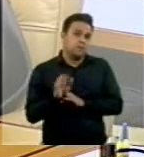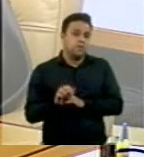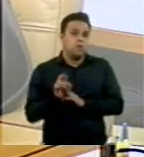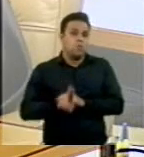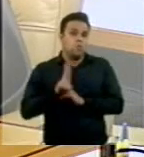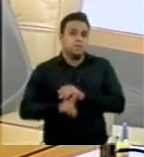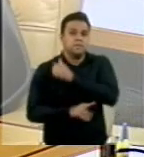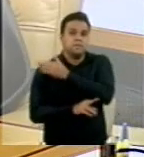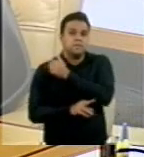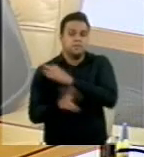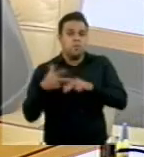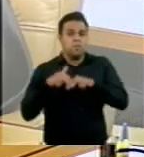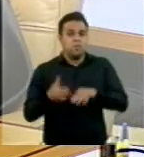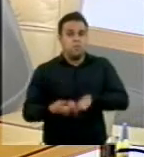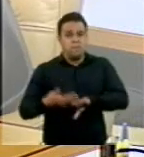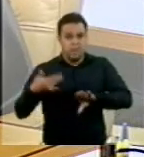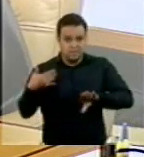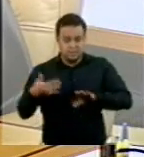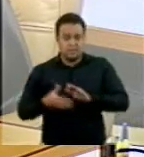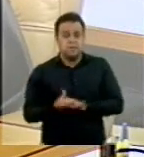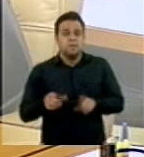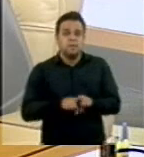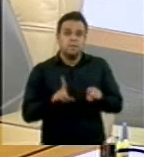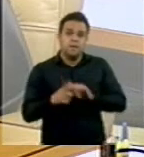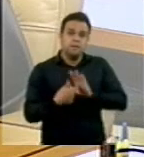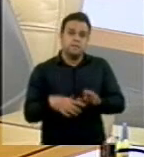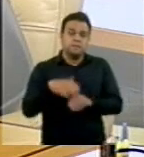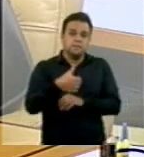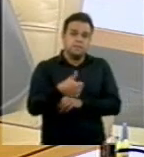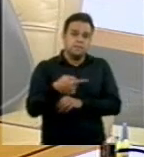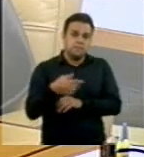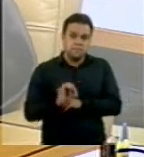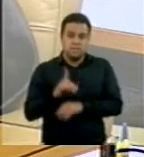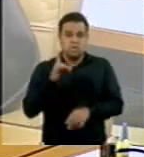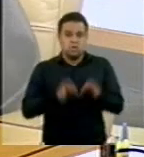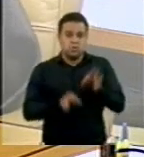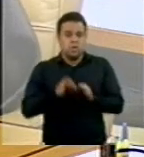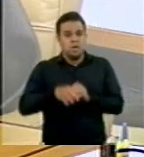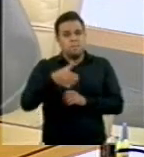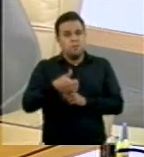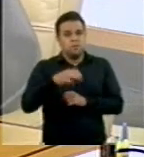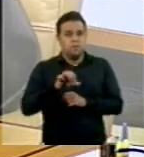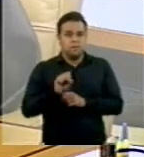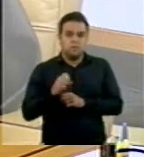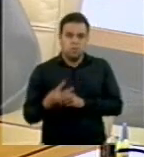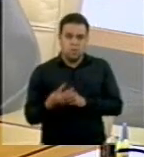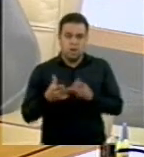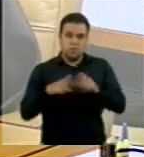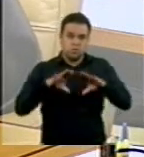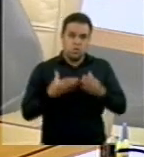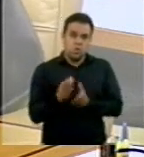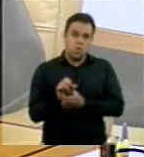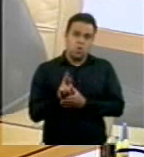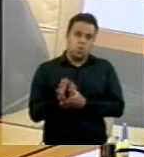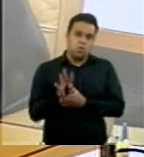do passado. Também cito o caso 170, julgado em 1984 pela Corte Europeia de